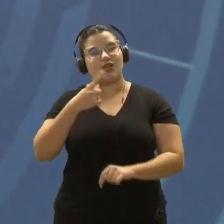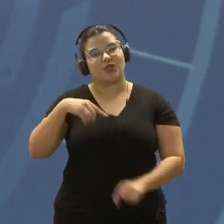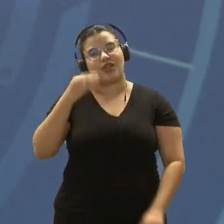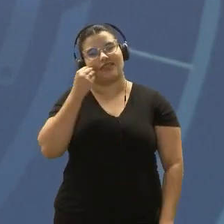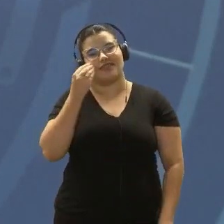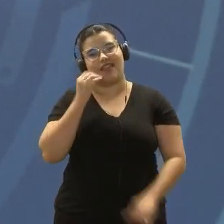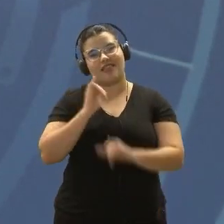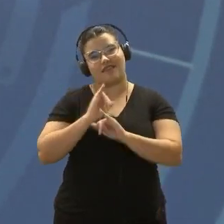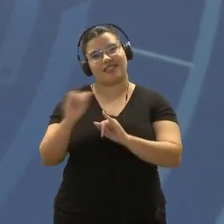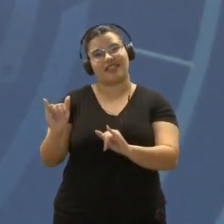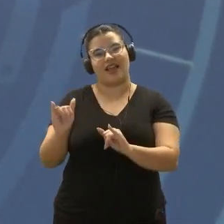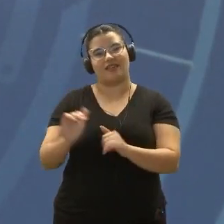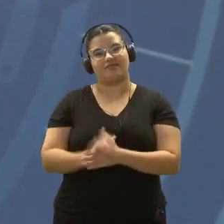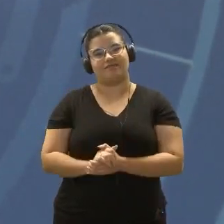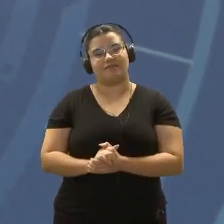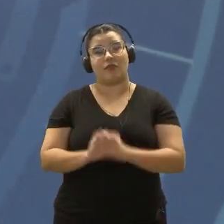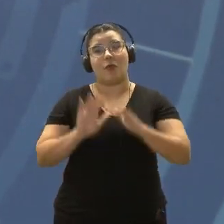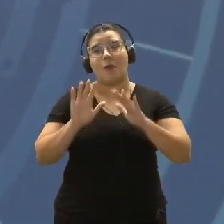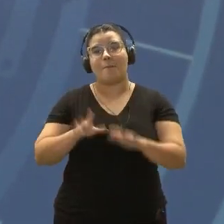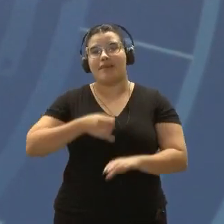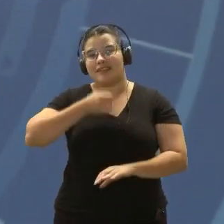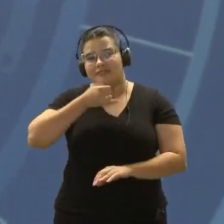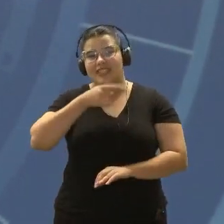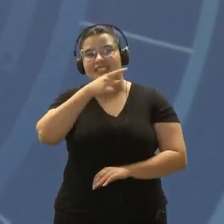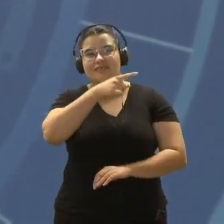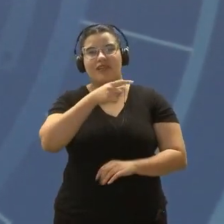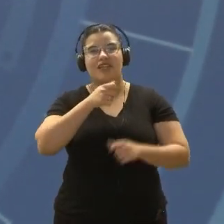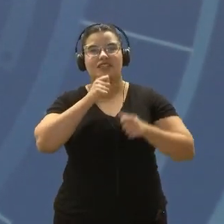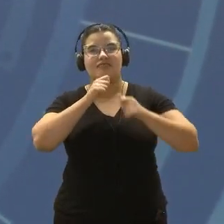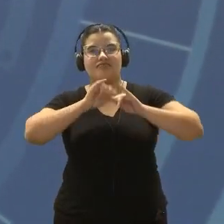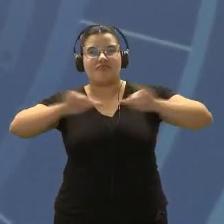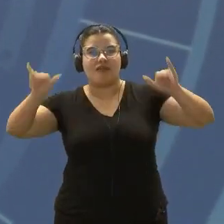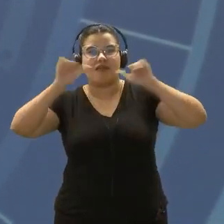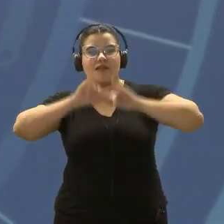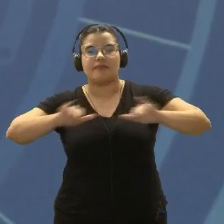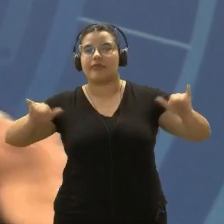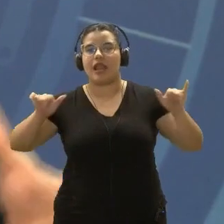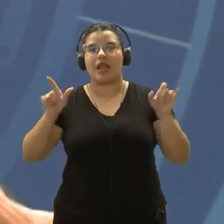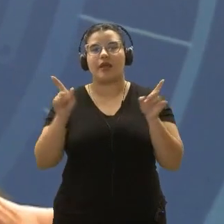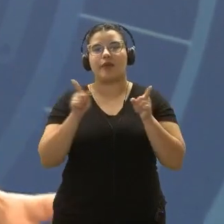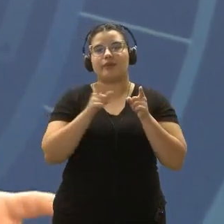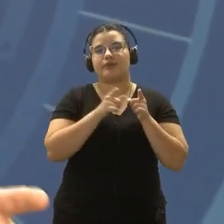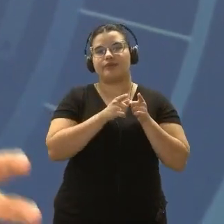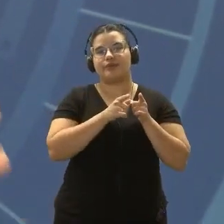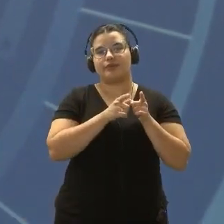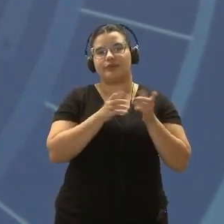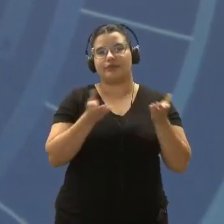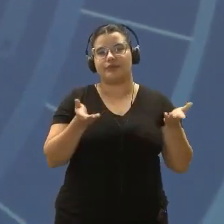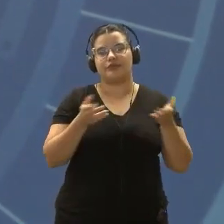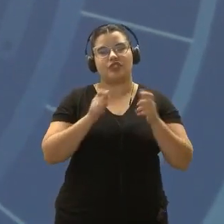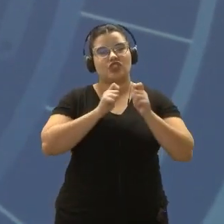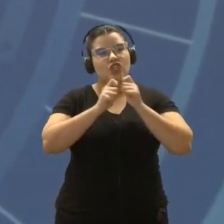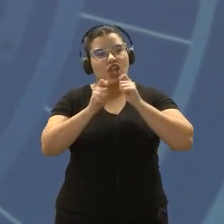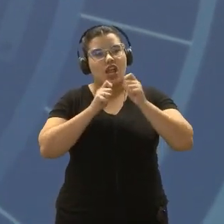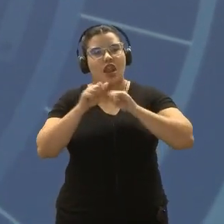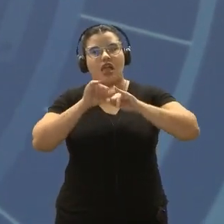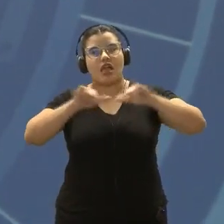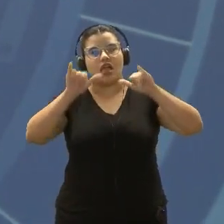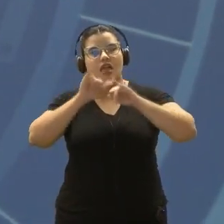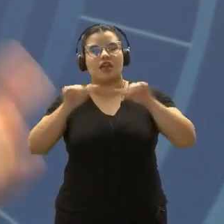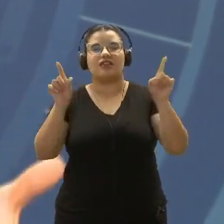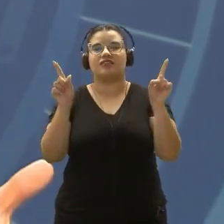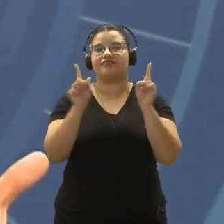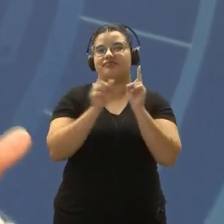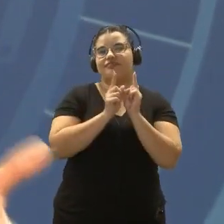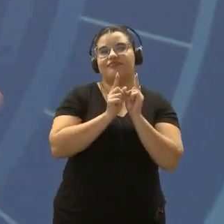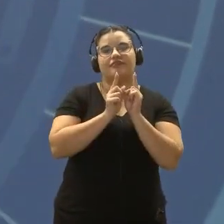avisar. Infelizmente a nossa mídia é muito restrita e o espaço na grande mídia também é muito restrito e